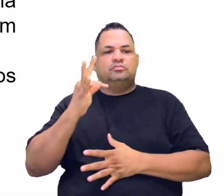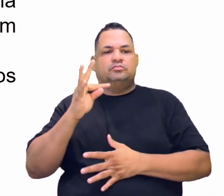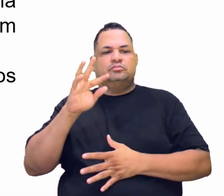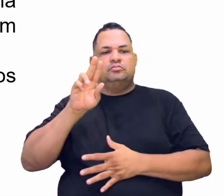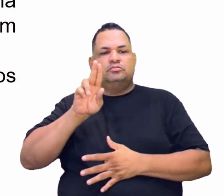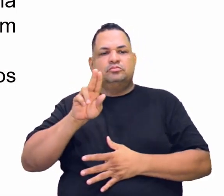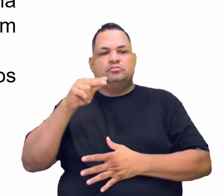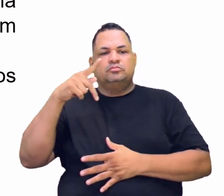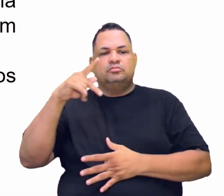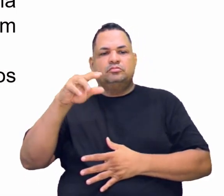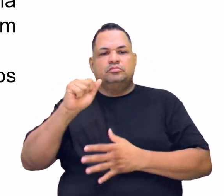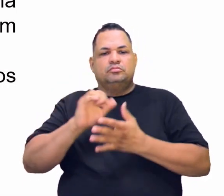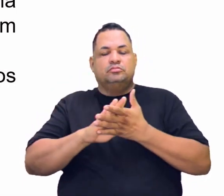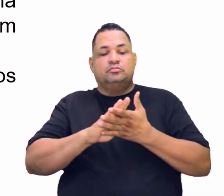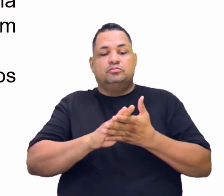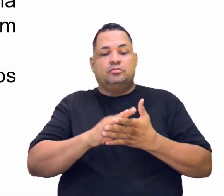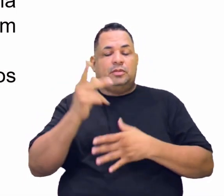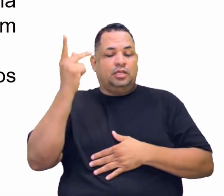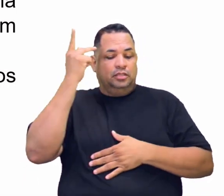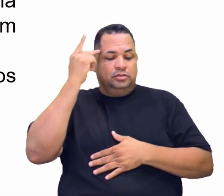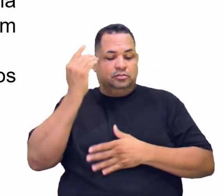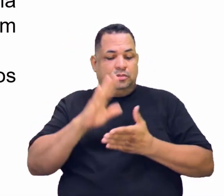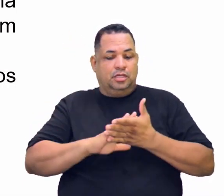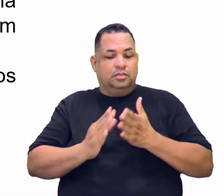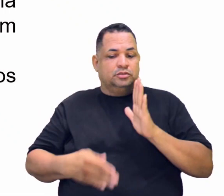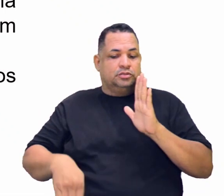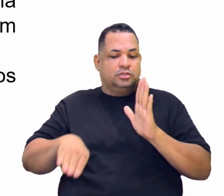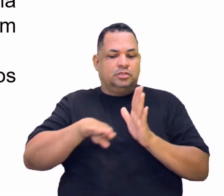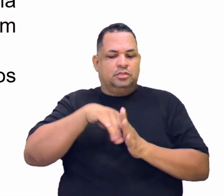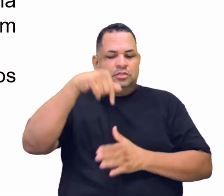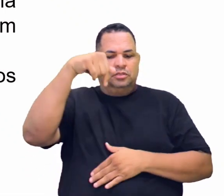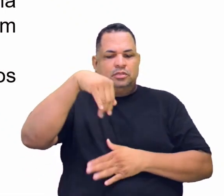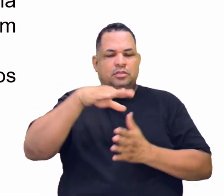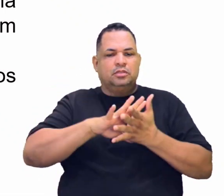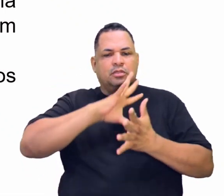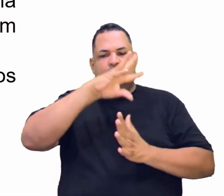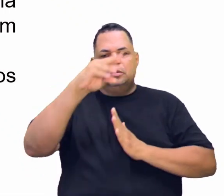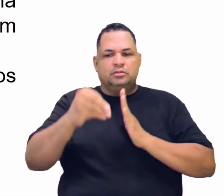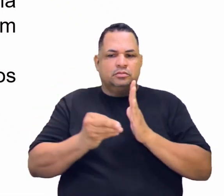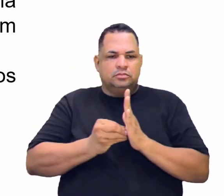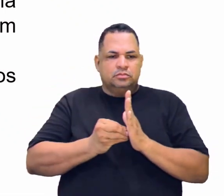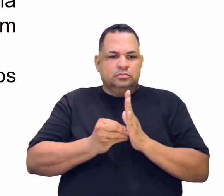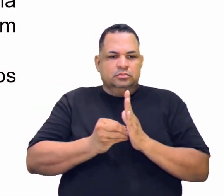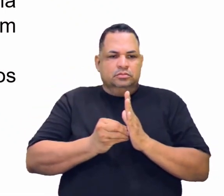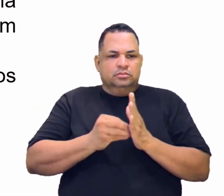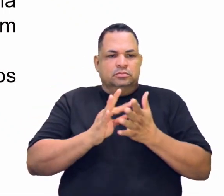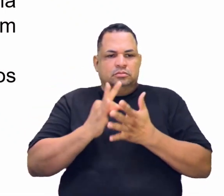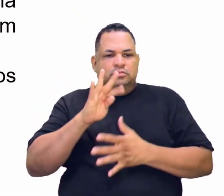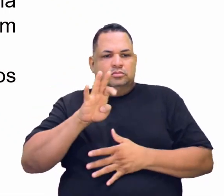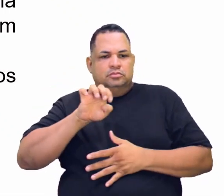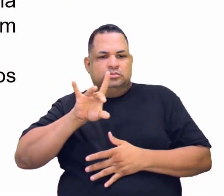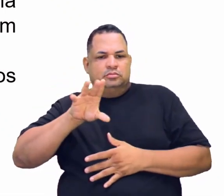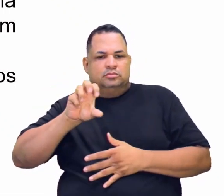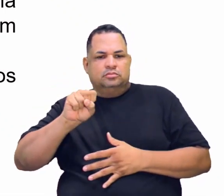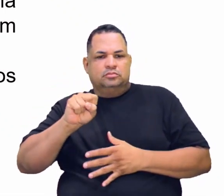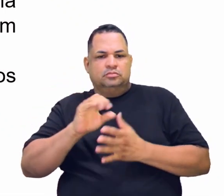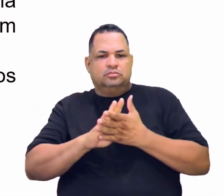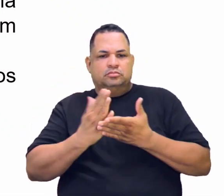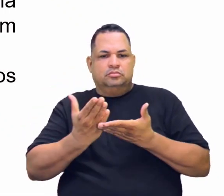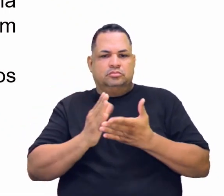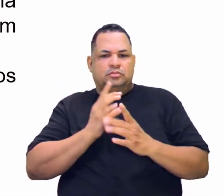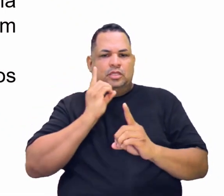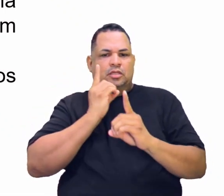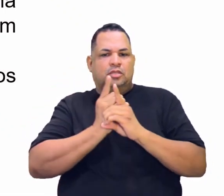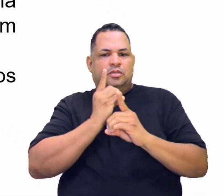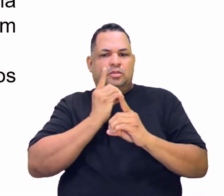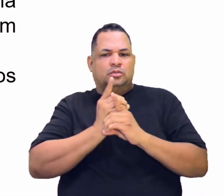tupis, de São Paulo para a Amazônia. Fechou? Os tupinambás, eles foram